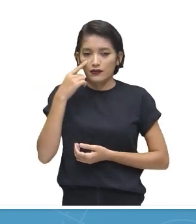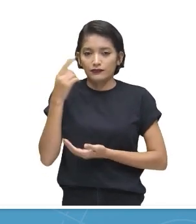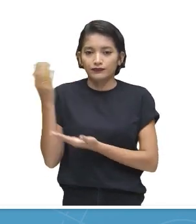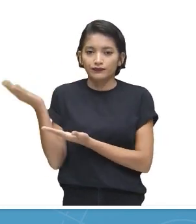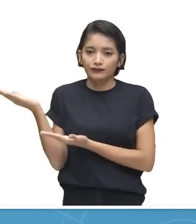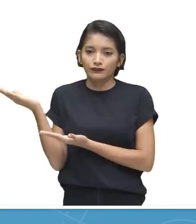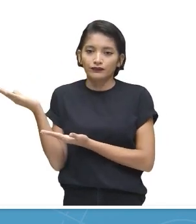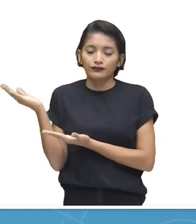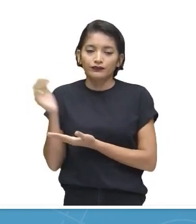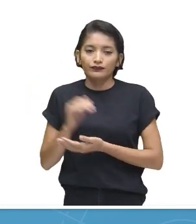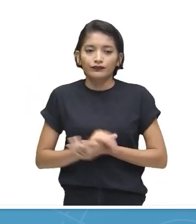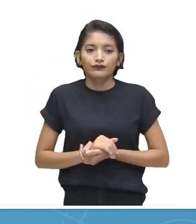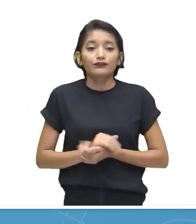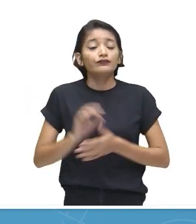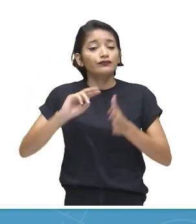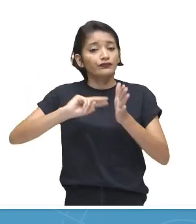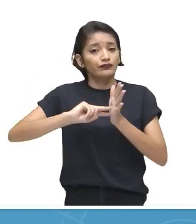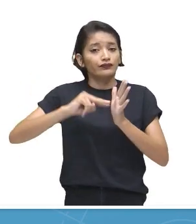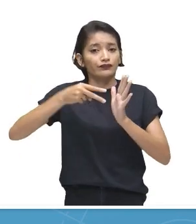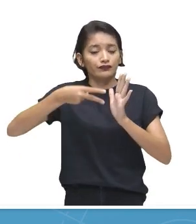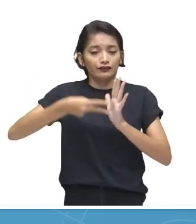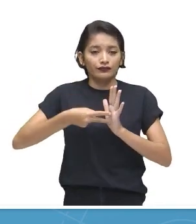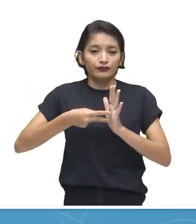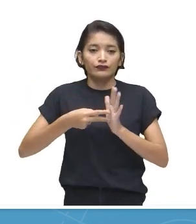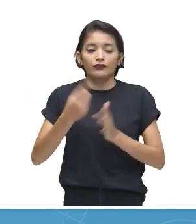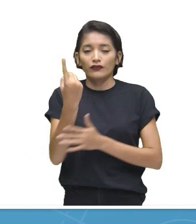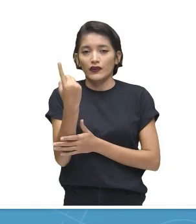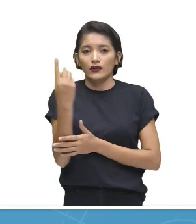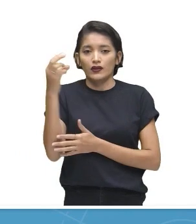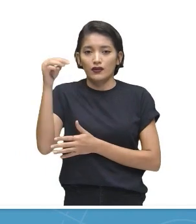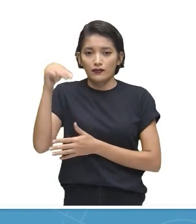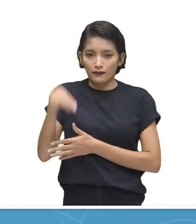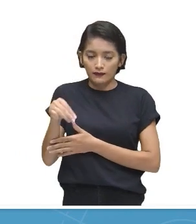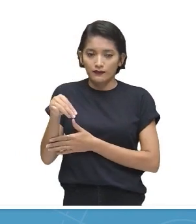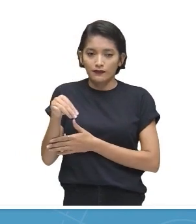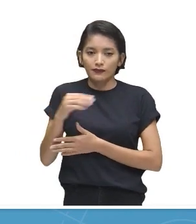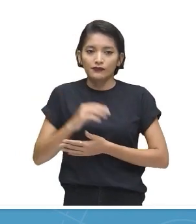centímetros correspondem a 1 metro,